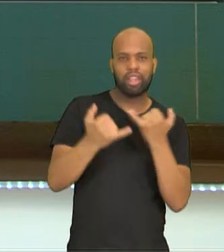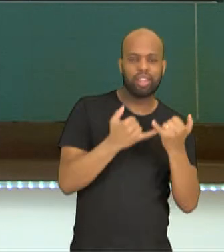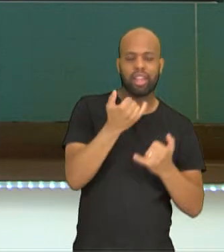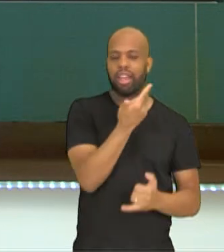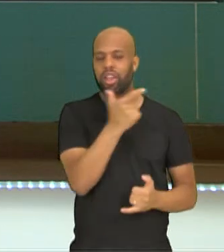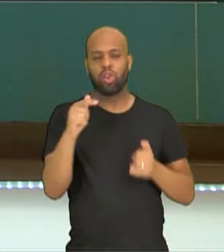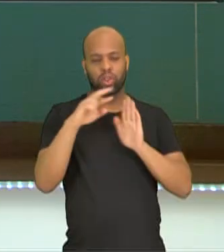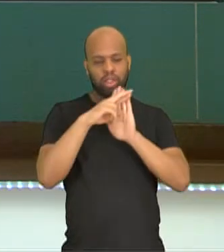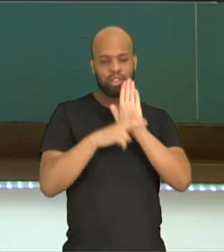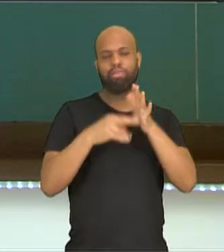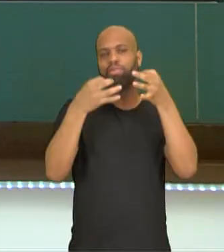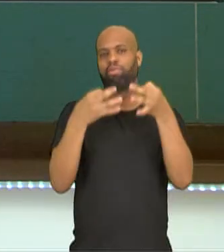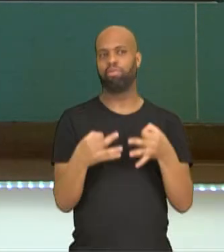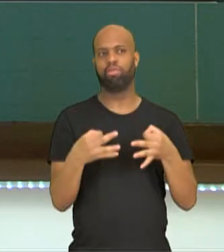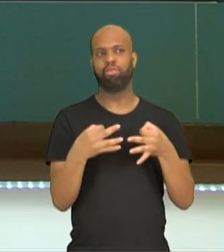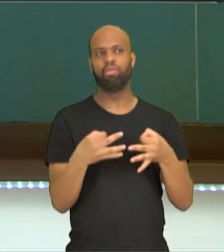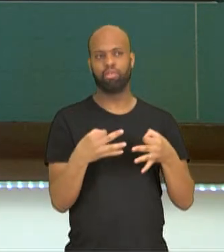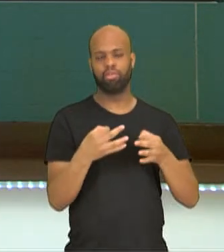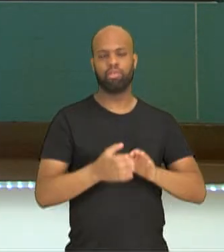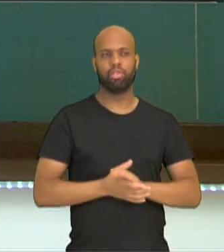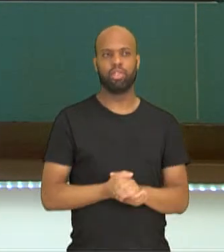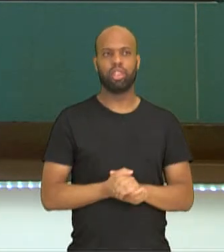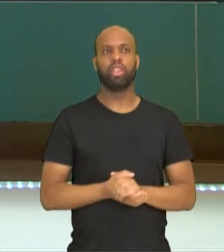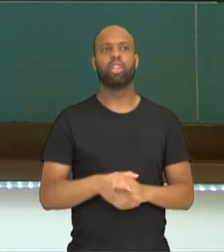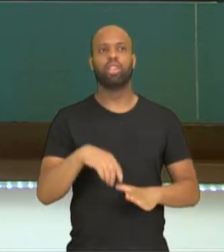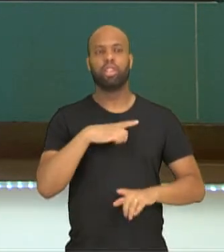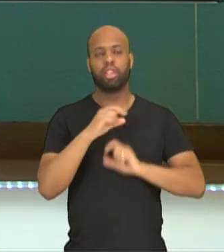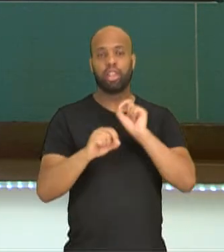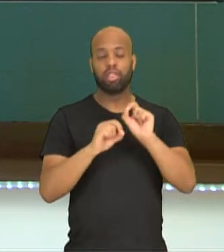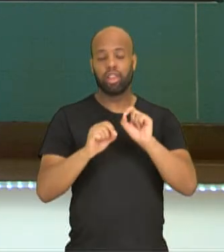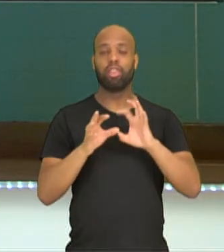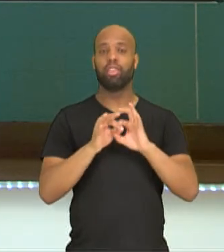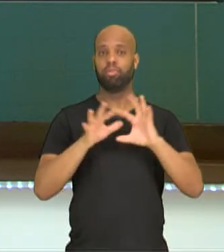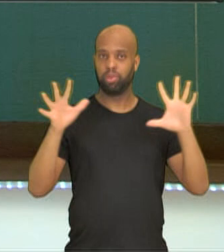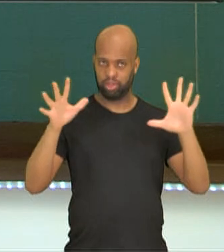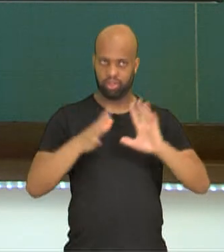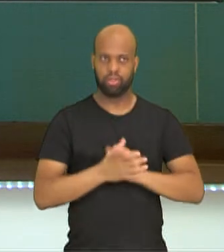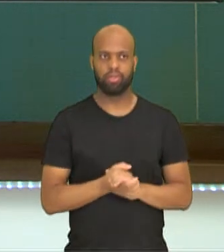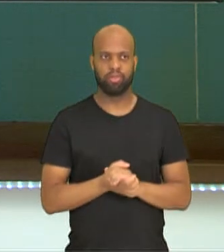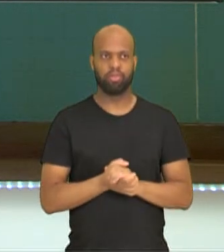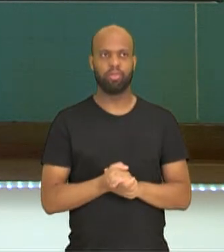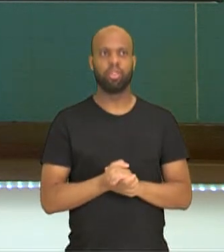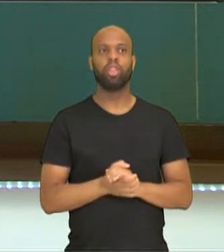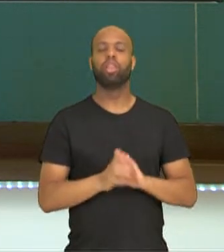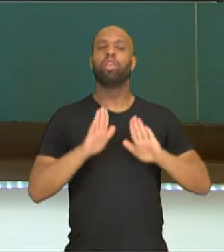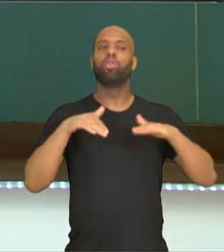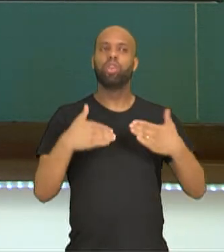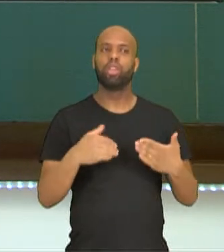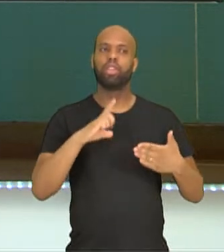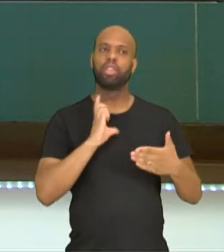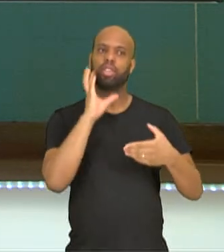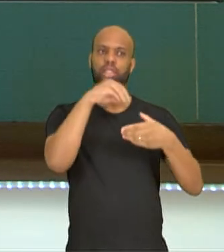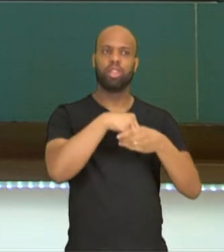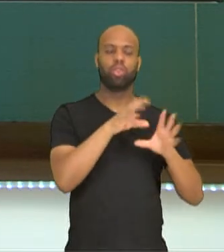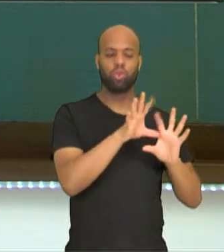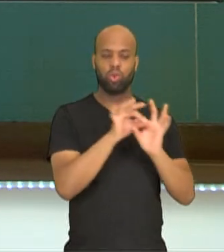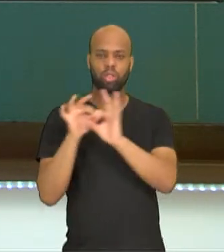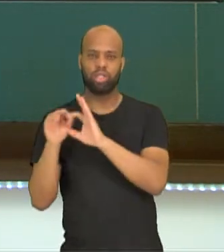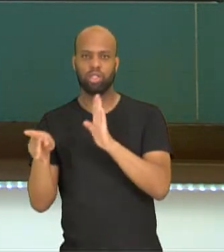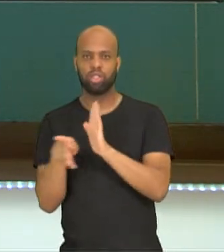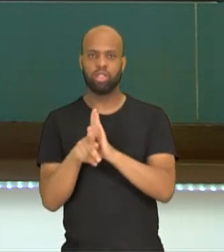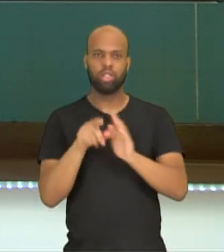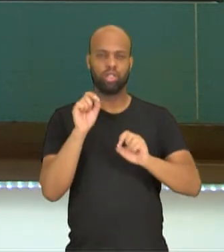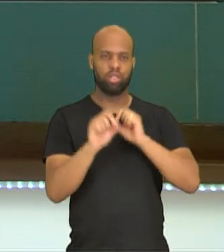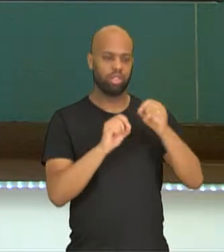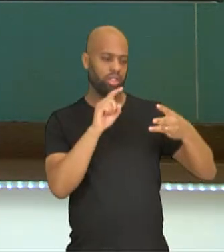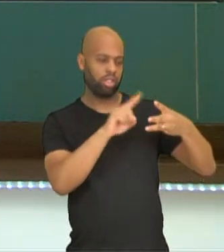regras pré-definidas, regras estipuladas, ela tem muita liberdade. Infelizmente, dentro desse contexto de brincadeira, entram